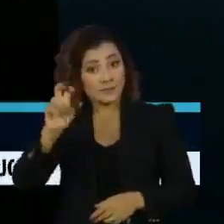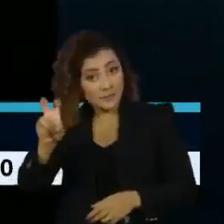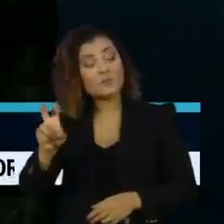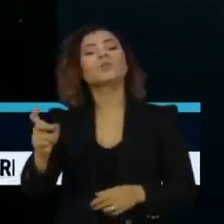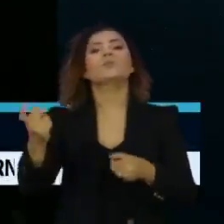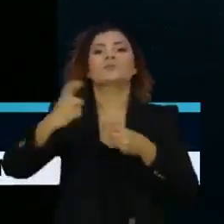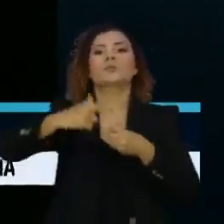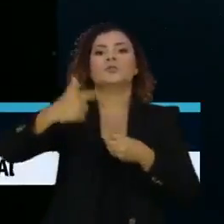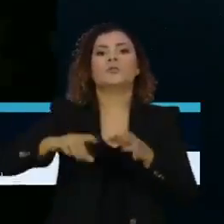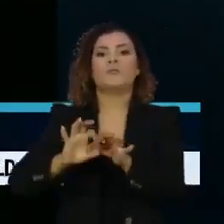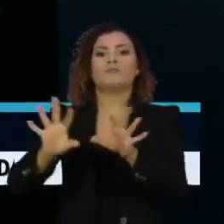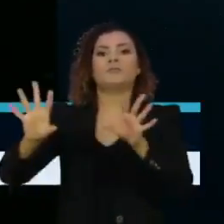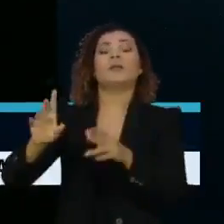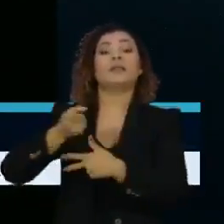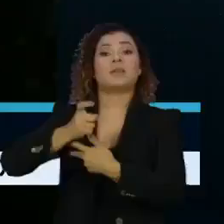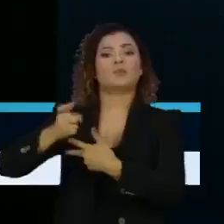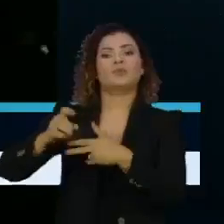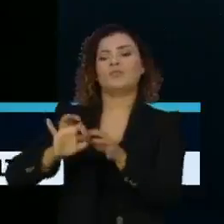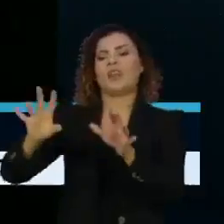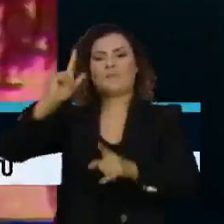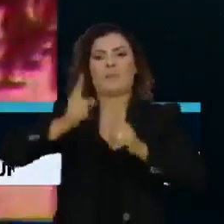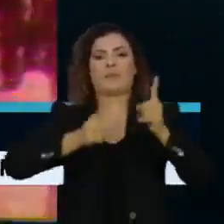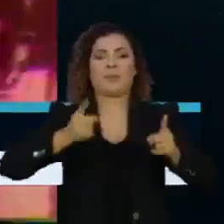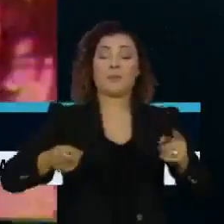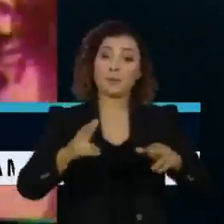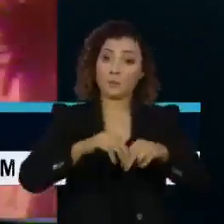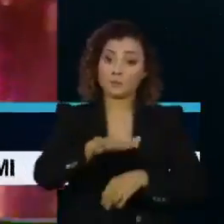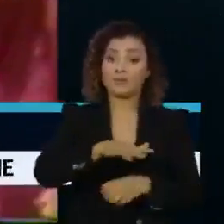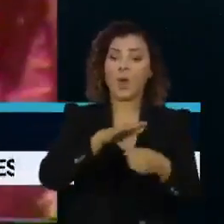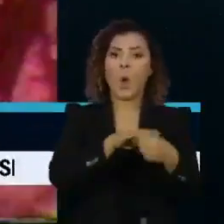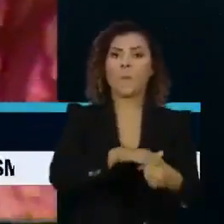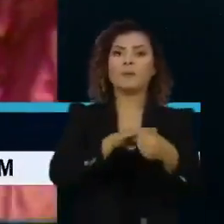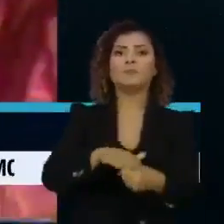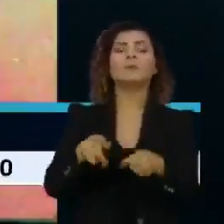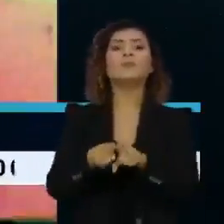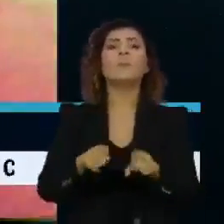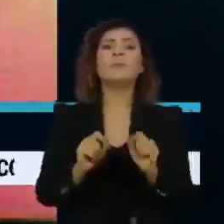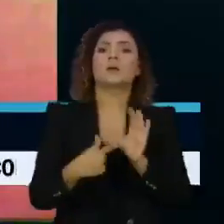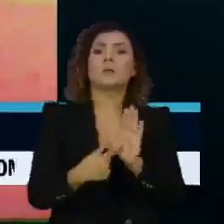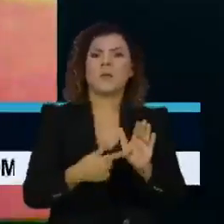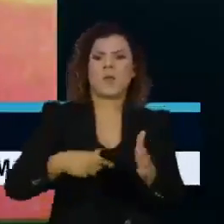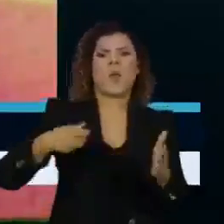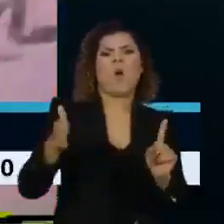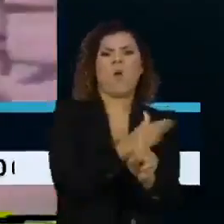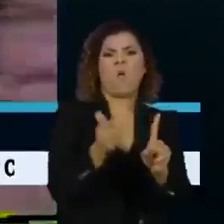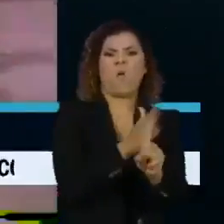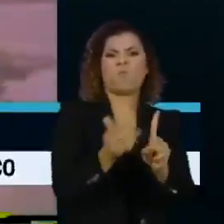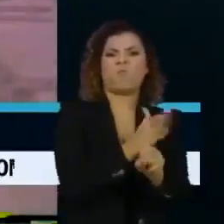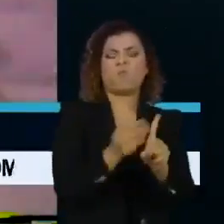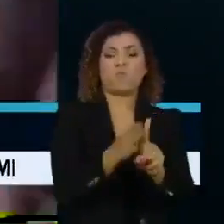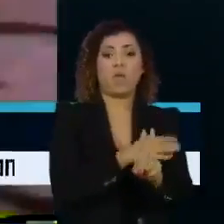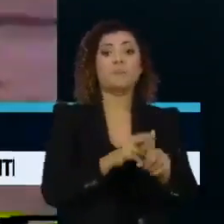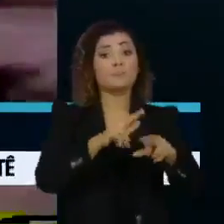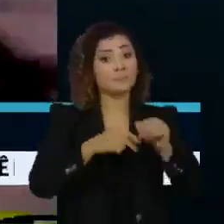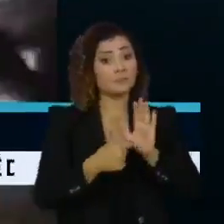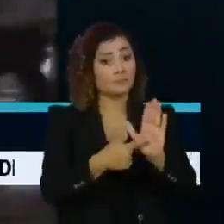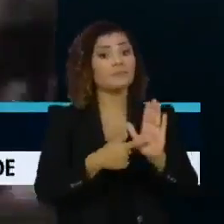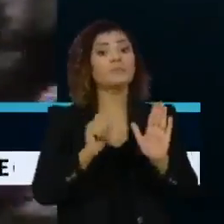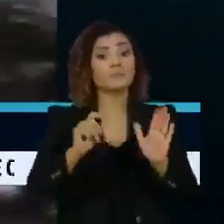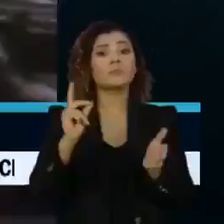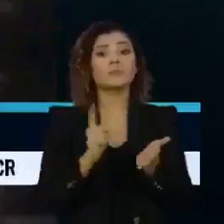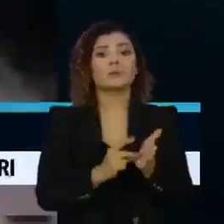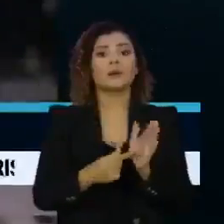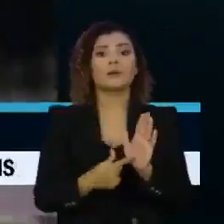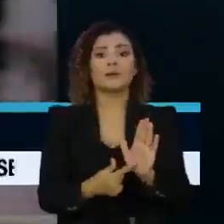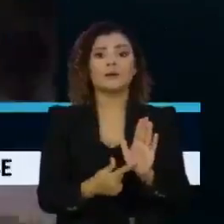ao Executivo. Ao mesmo tempo, órgãos de repressão política adotaram a tortura sistemática. Sob a alegação de combater